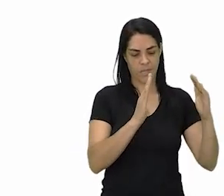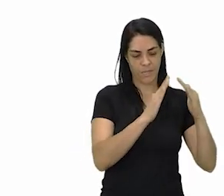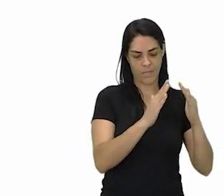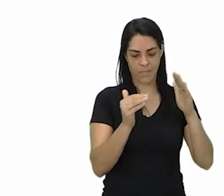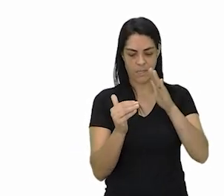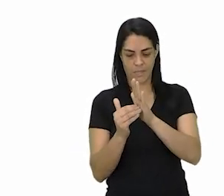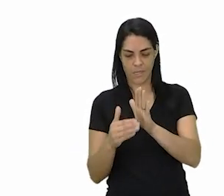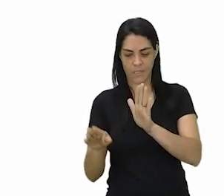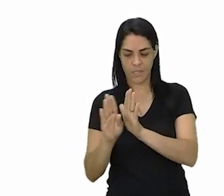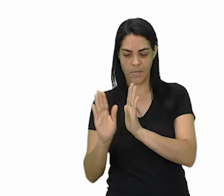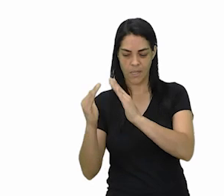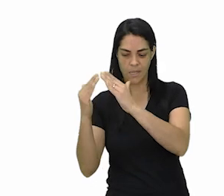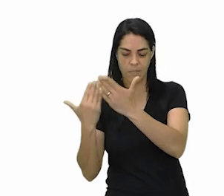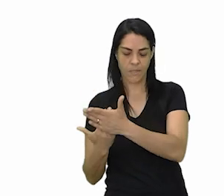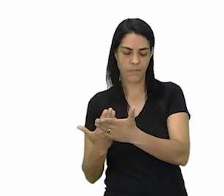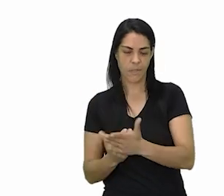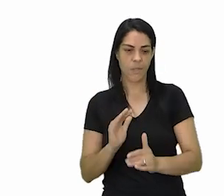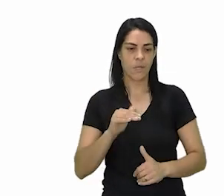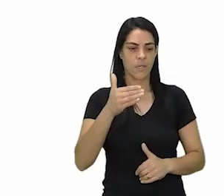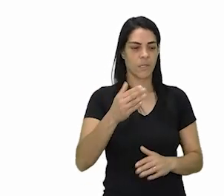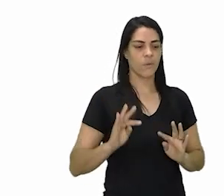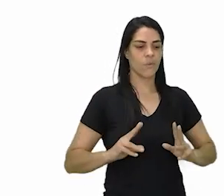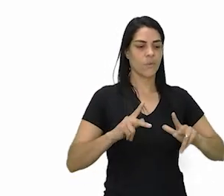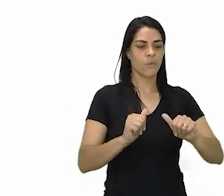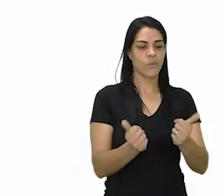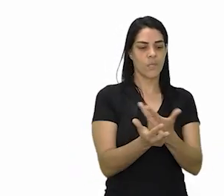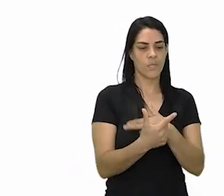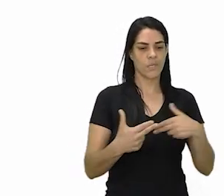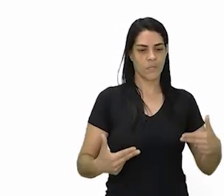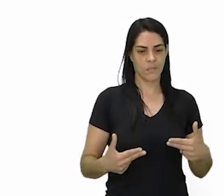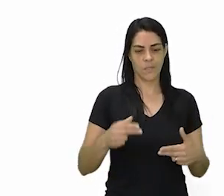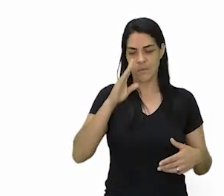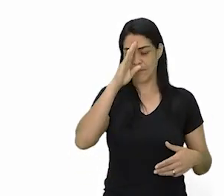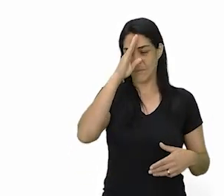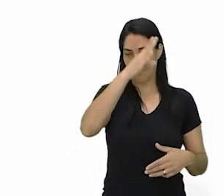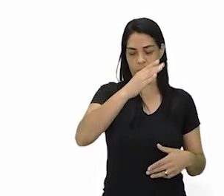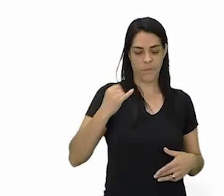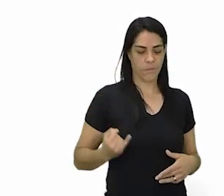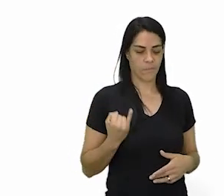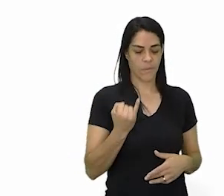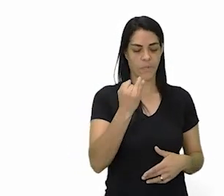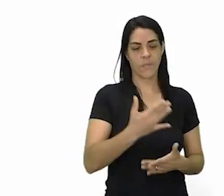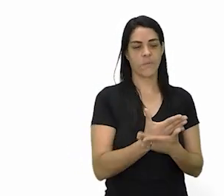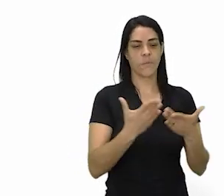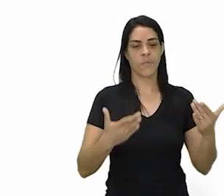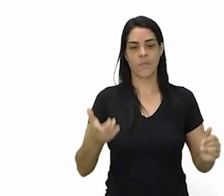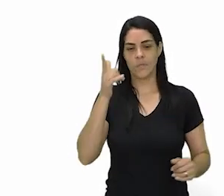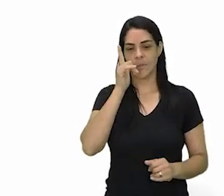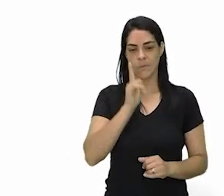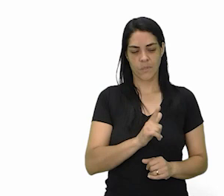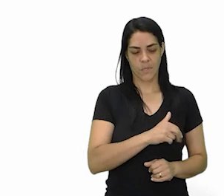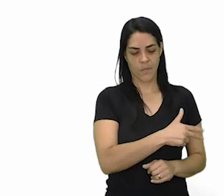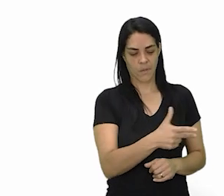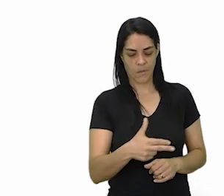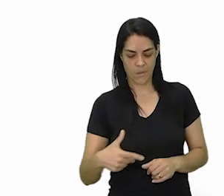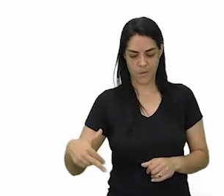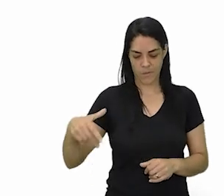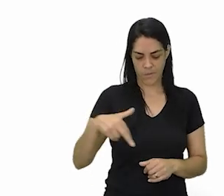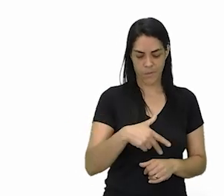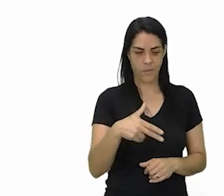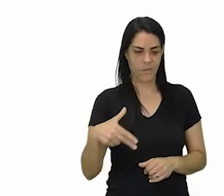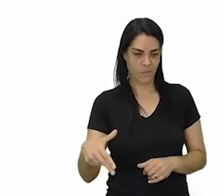escola. Então, todos esses aspectos são fundamentais para que a gente possa se locomover,